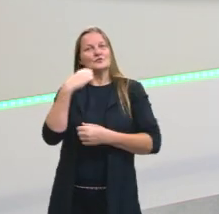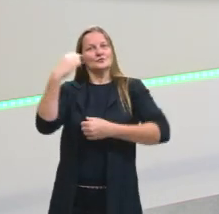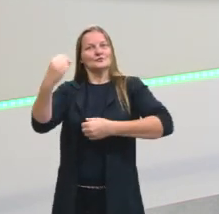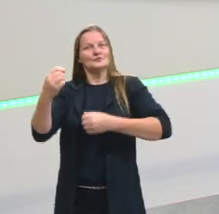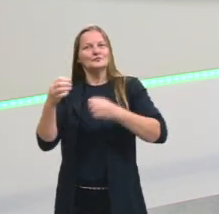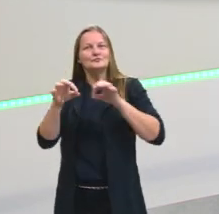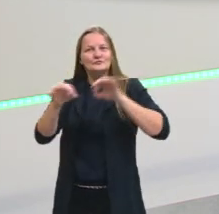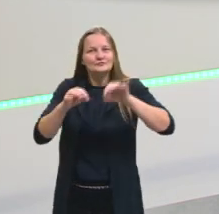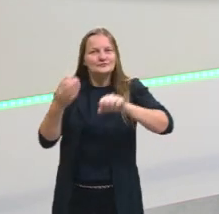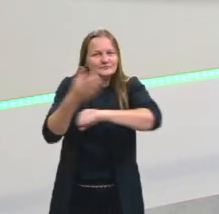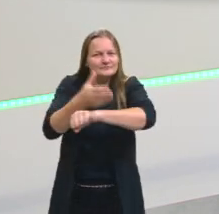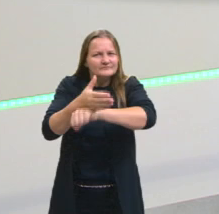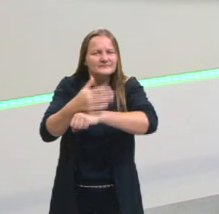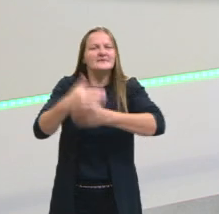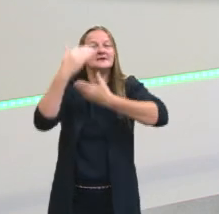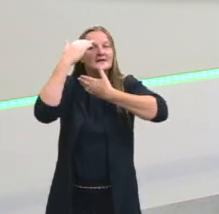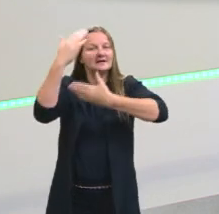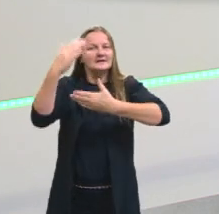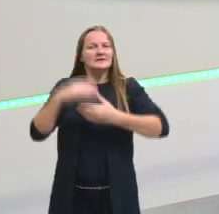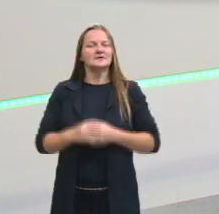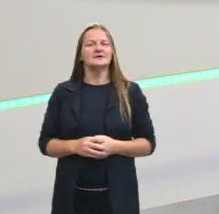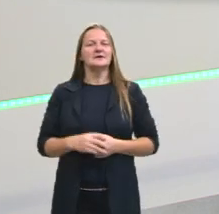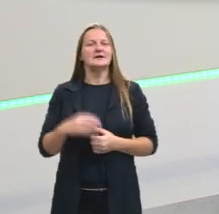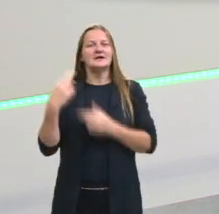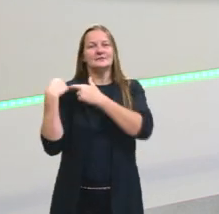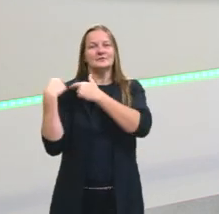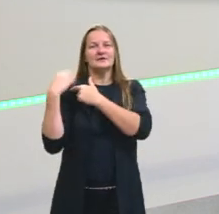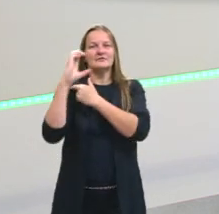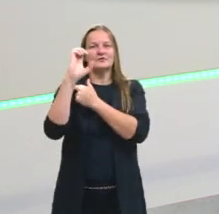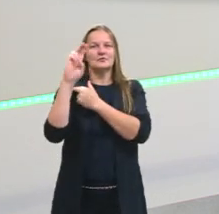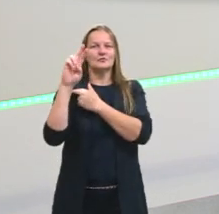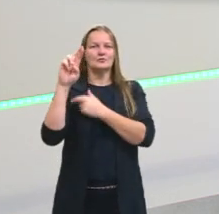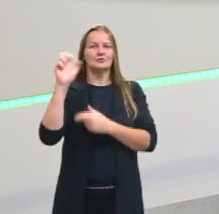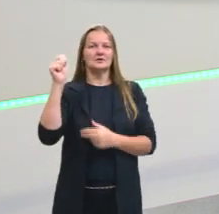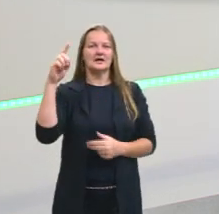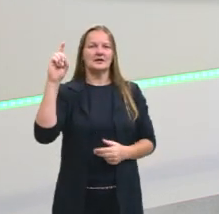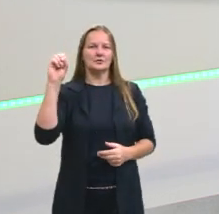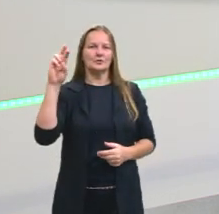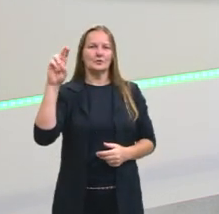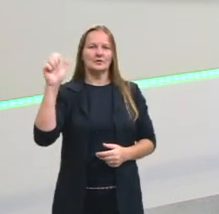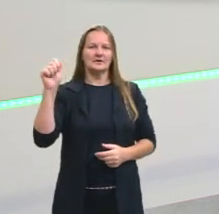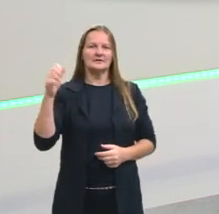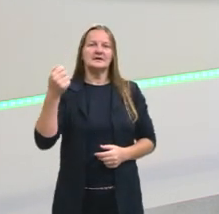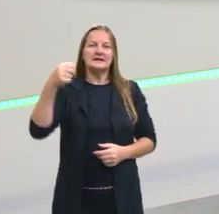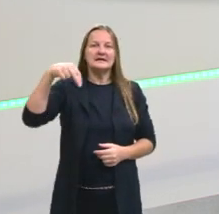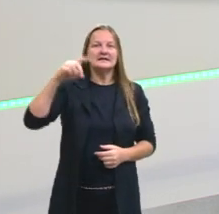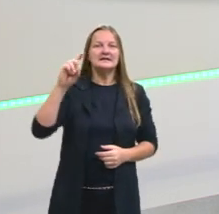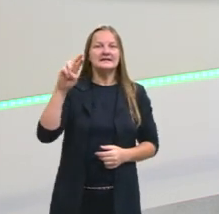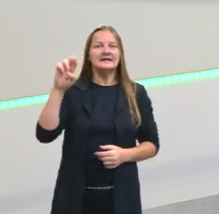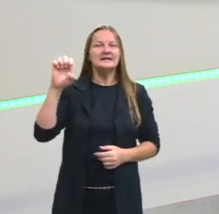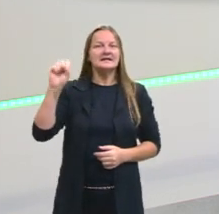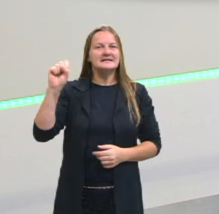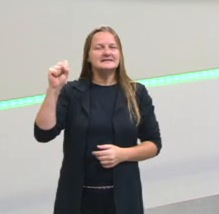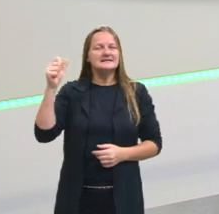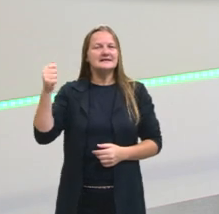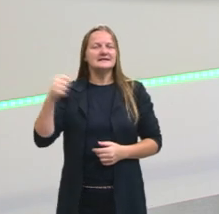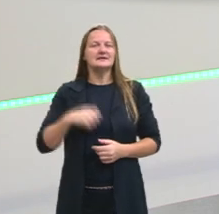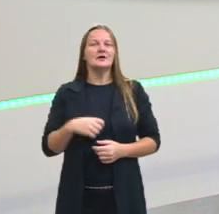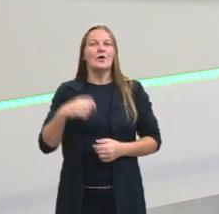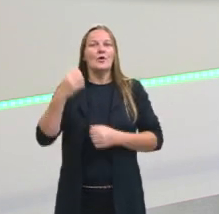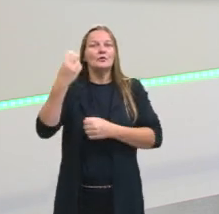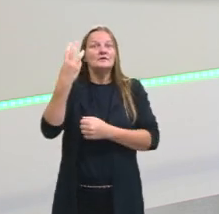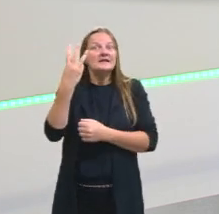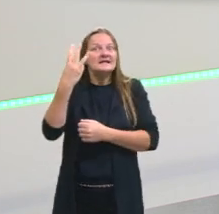escolhido para o projeto quero agradecer a minha curadora a professora Andressa domanski que era indicar para vocês né gente tava